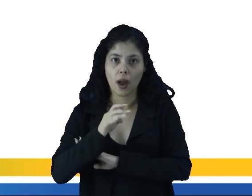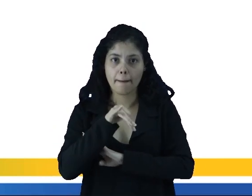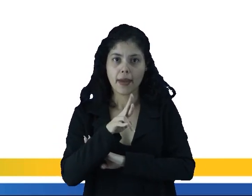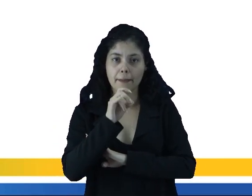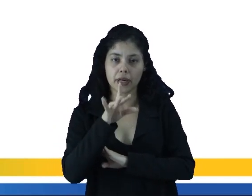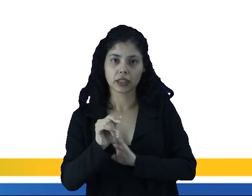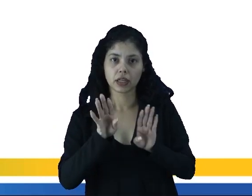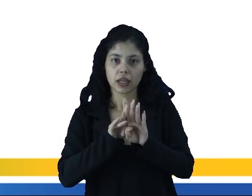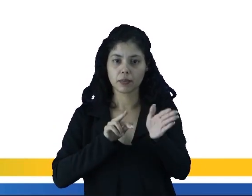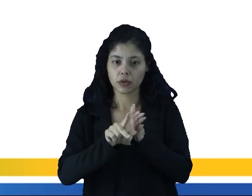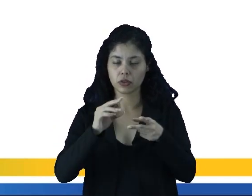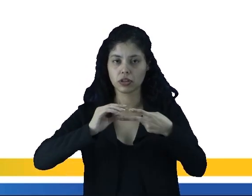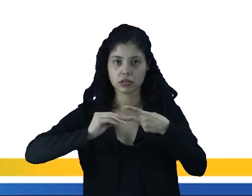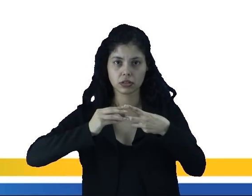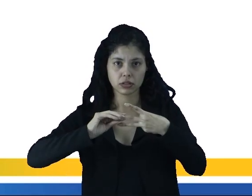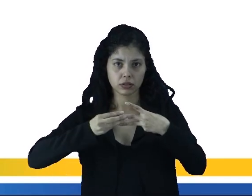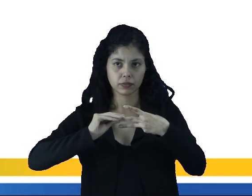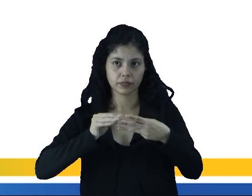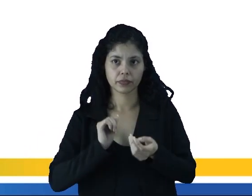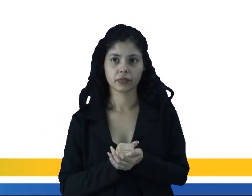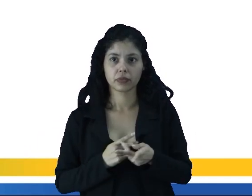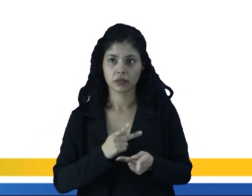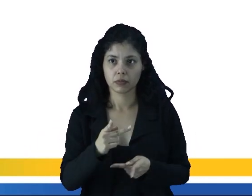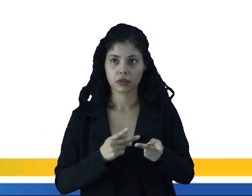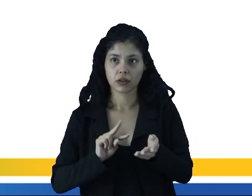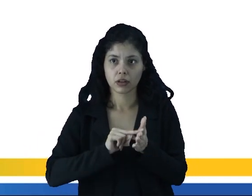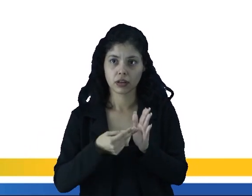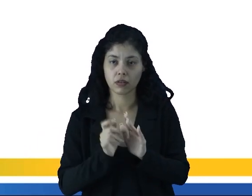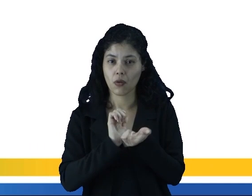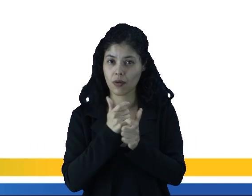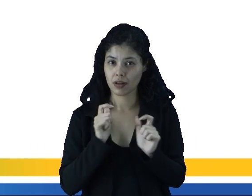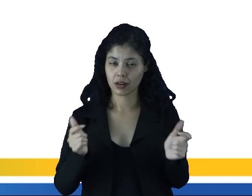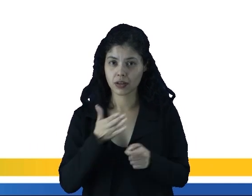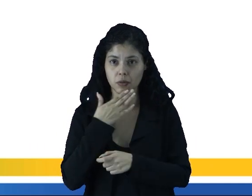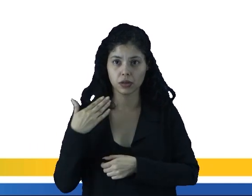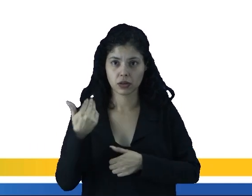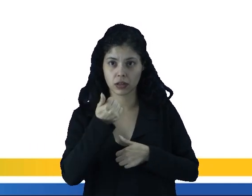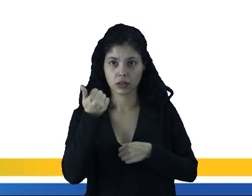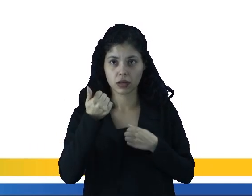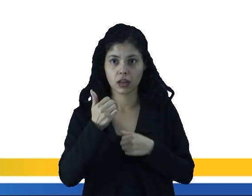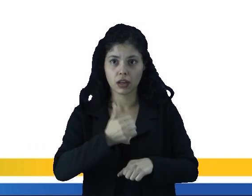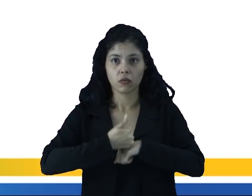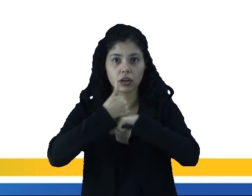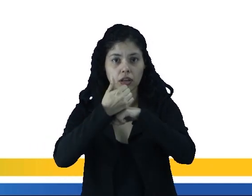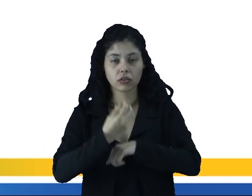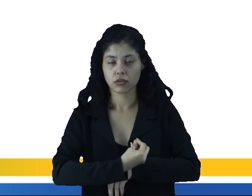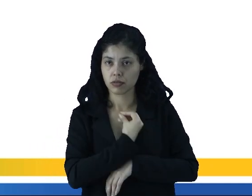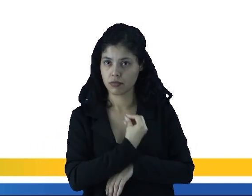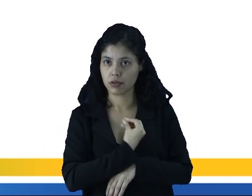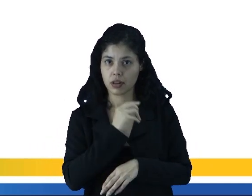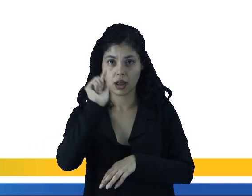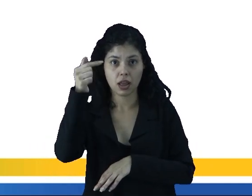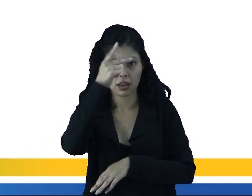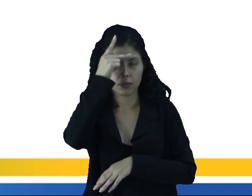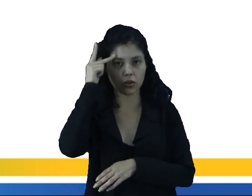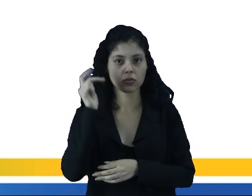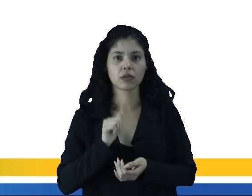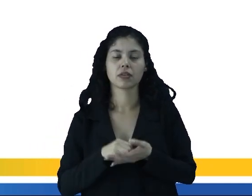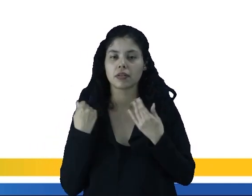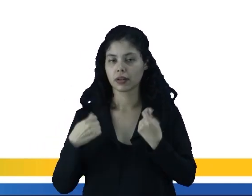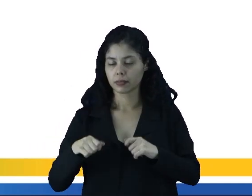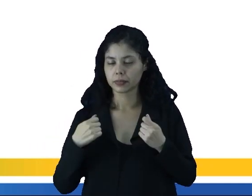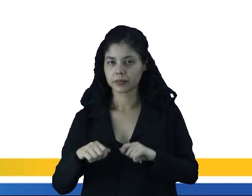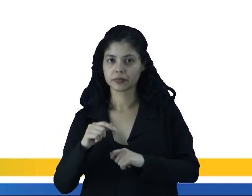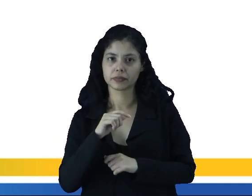e biologia celular. Esse projeto significa uma grande melhoria na qualidade de vida para aquelas pessoas que